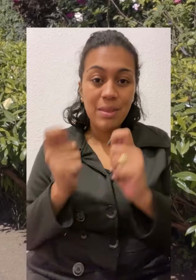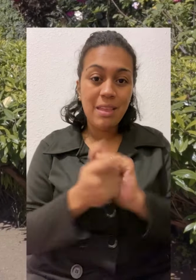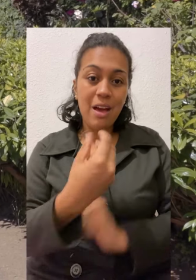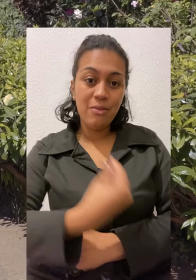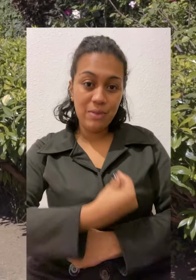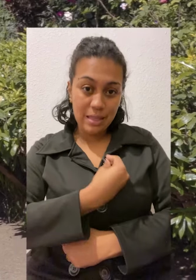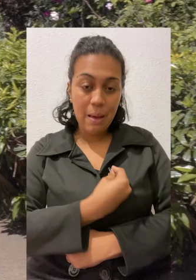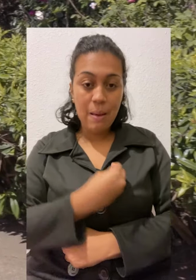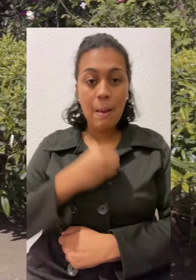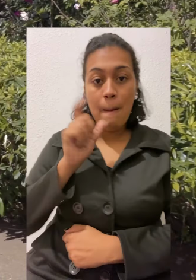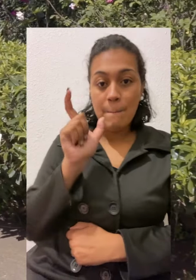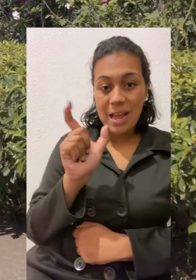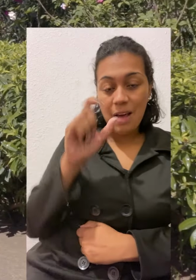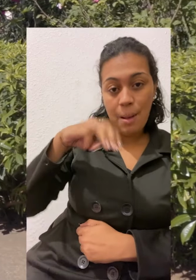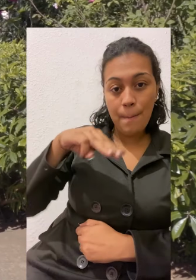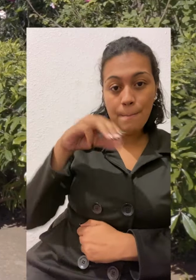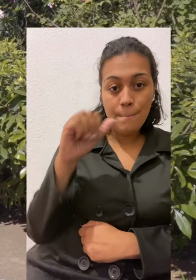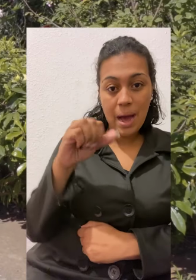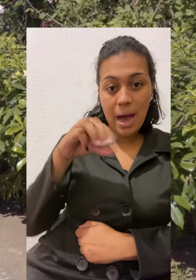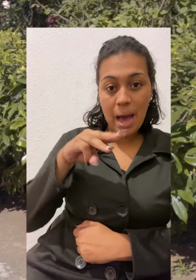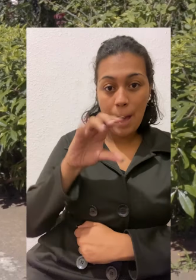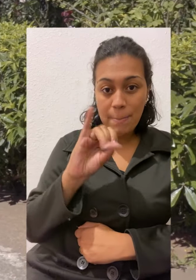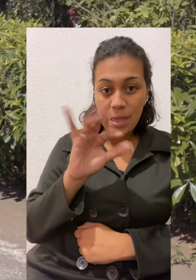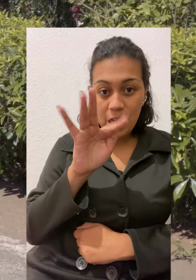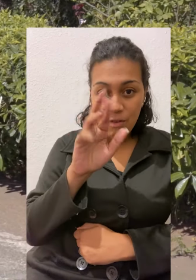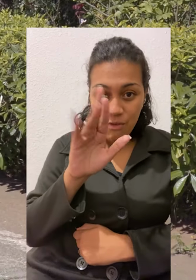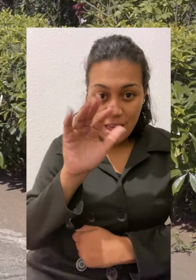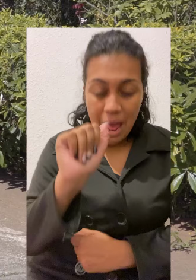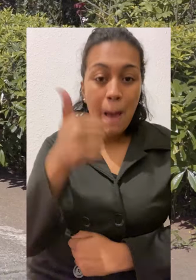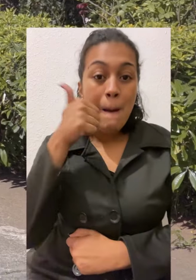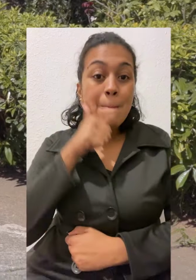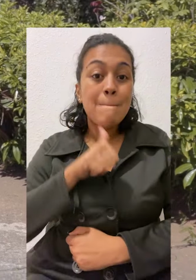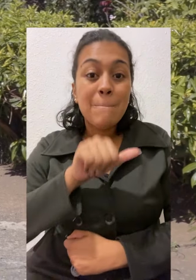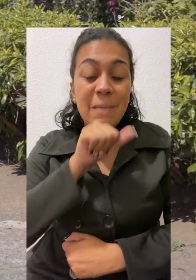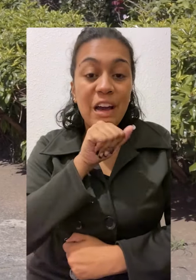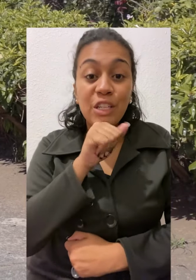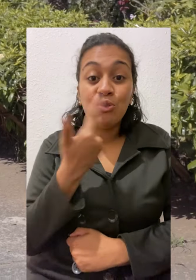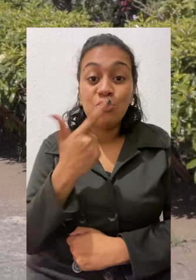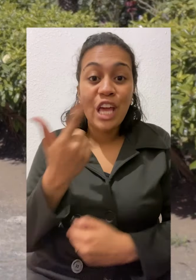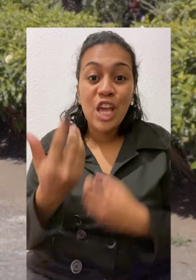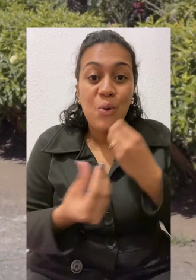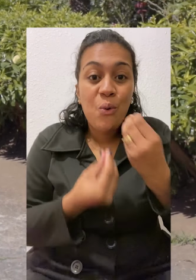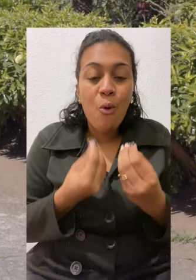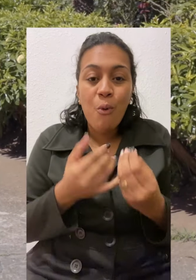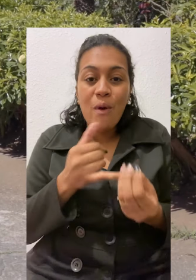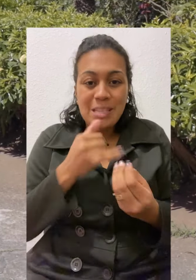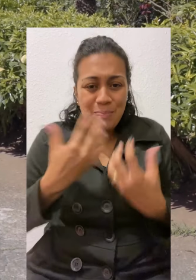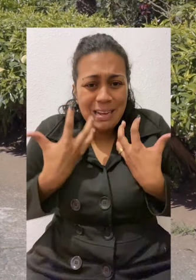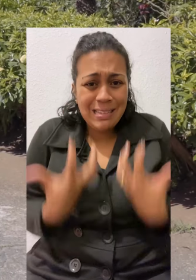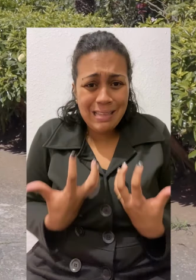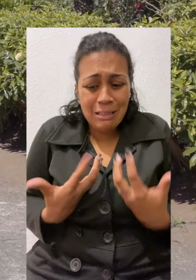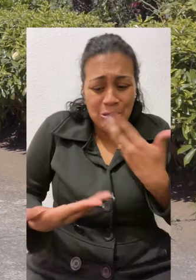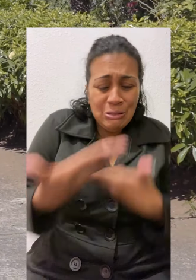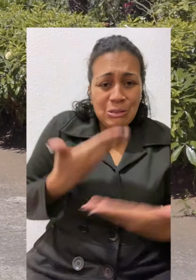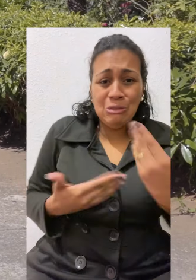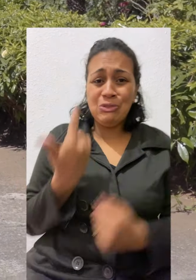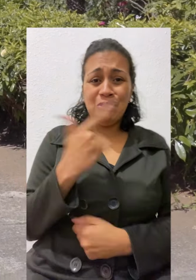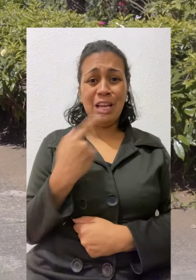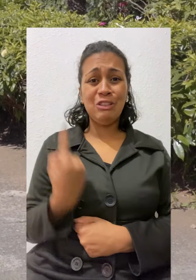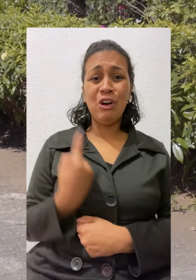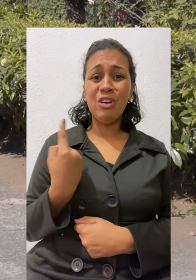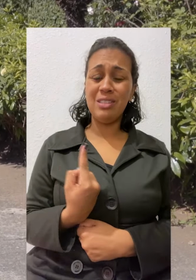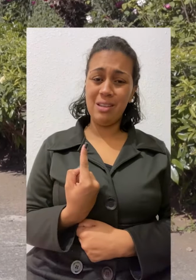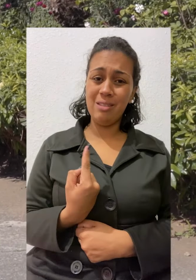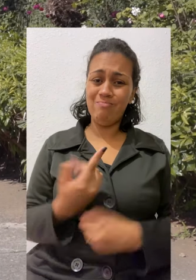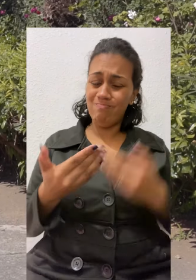mãe terra. Mamífera, de peito cheio e seio farto, mãe que não tem com quem dividir o fardo. Eu pari